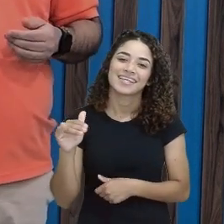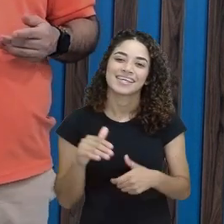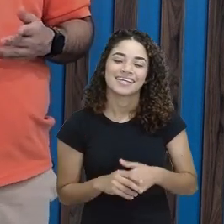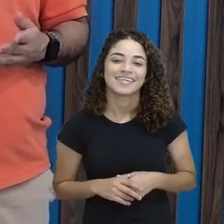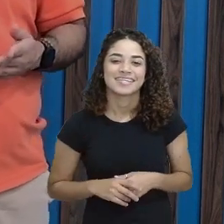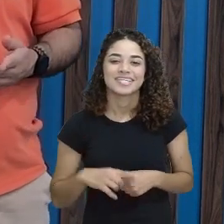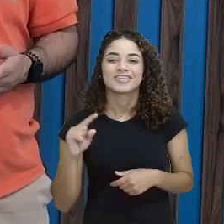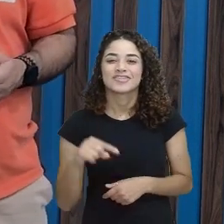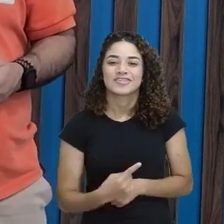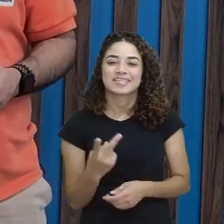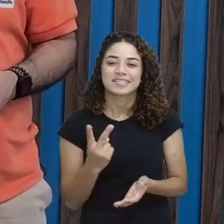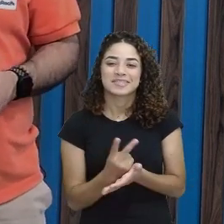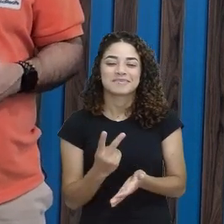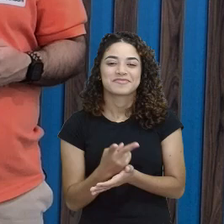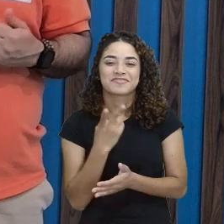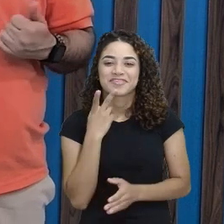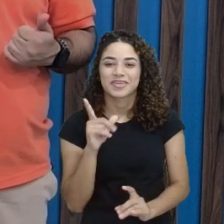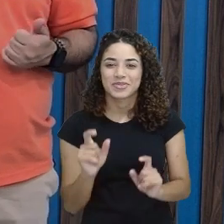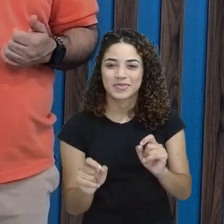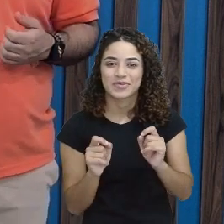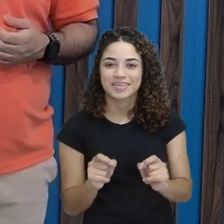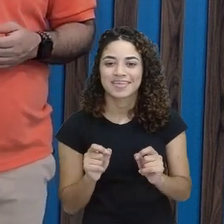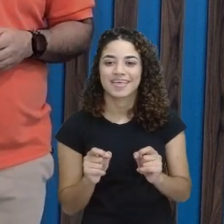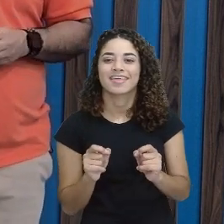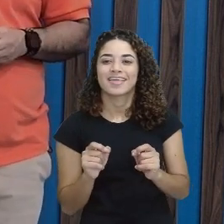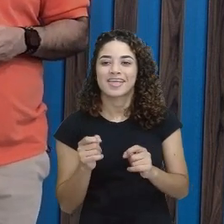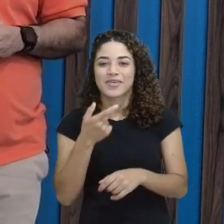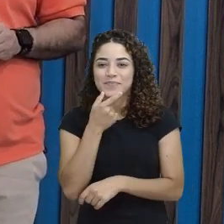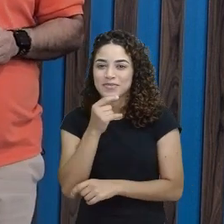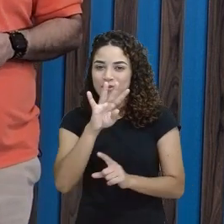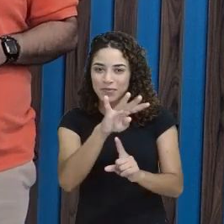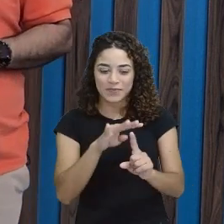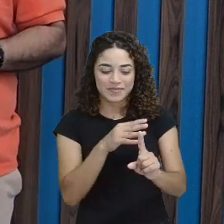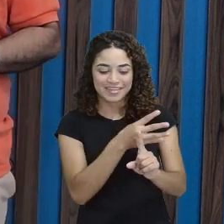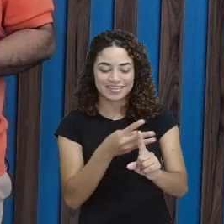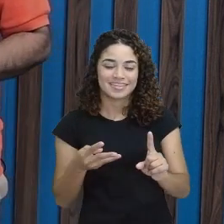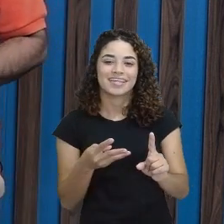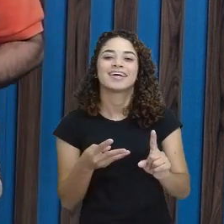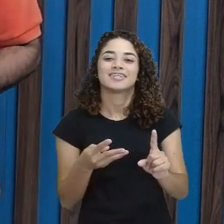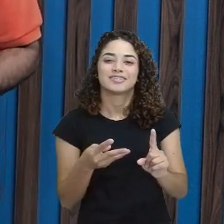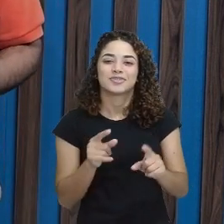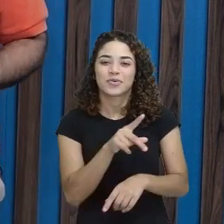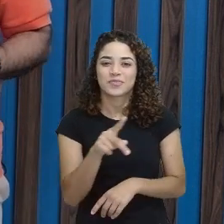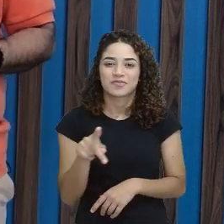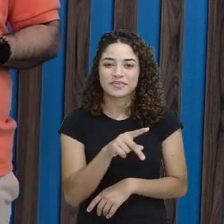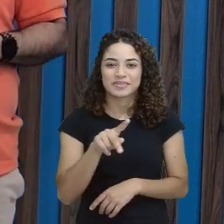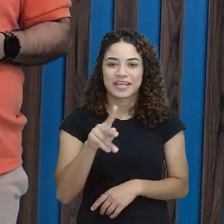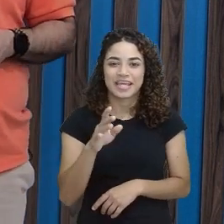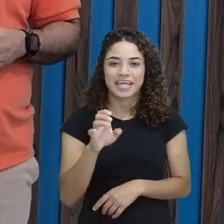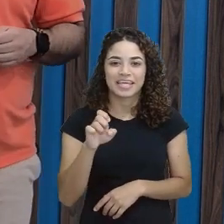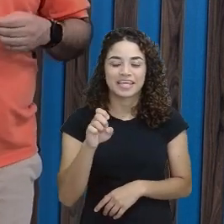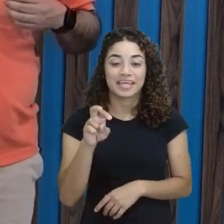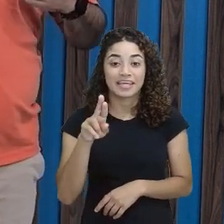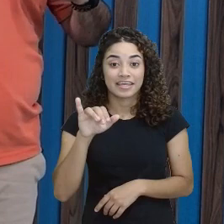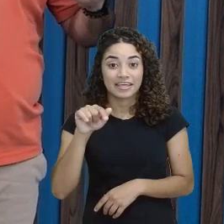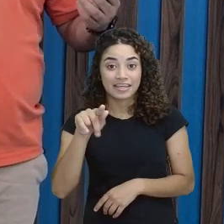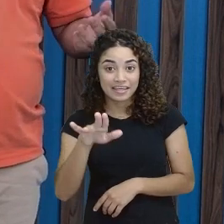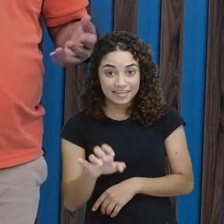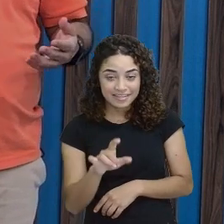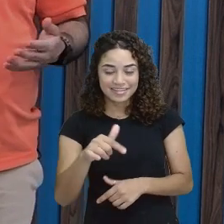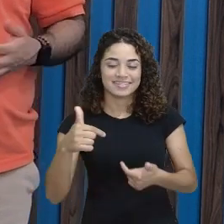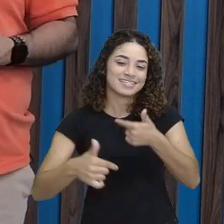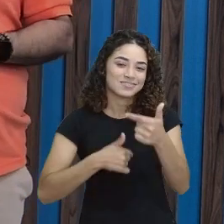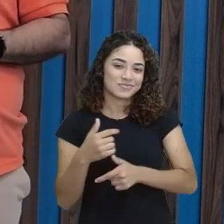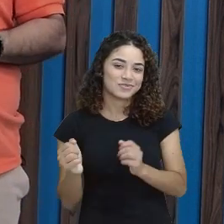que, como a gente diz, é um mascote em homenagem ao nosso querido colega, o professor Henrique Nelson, que